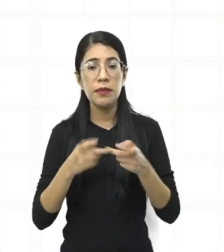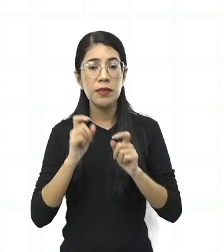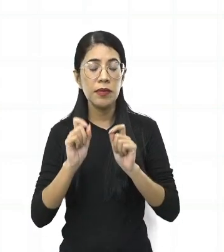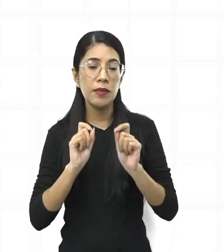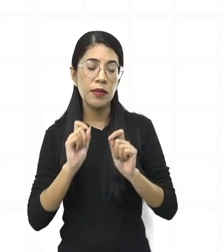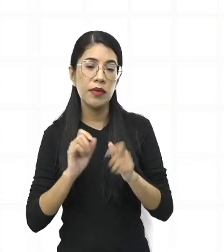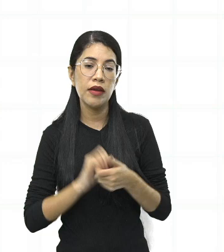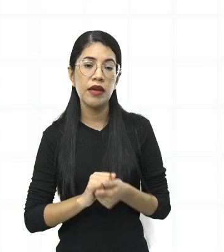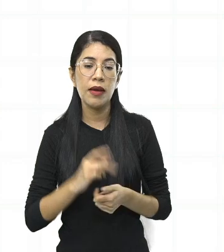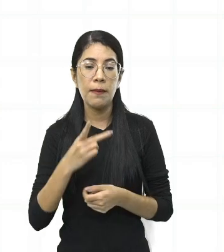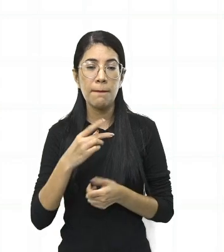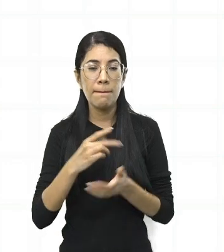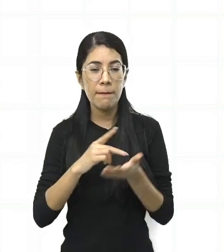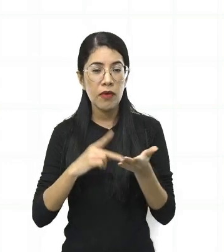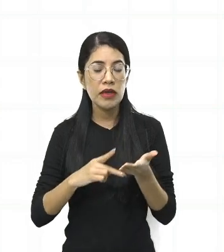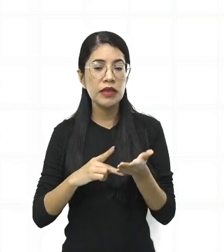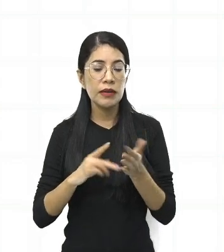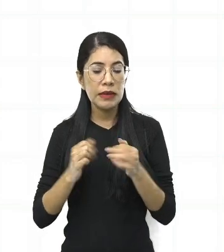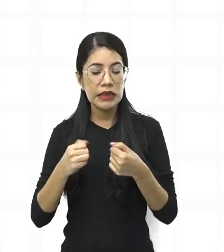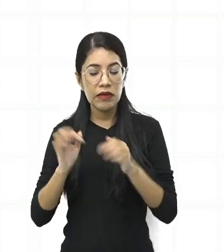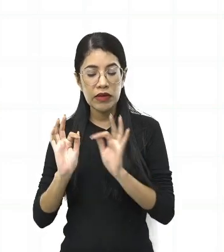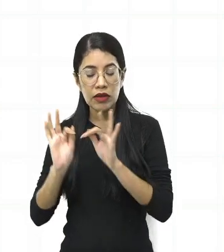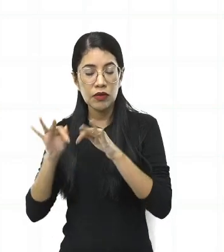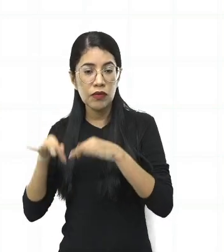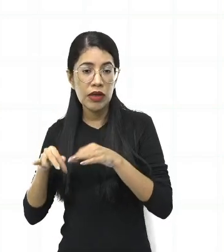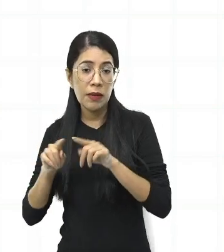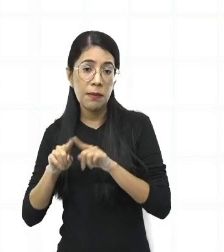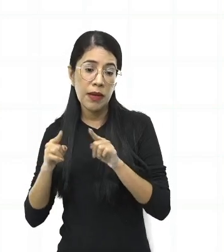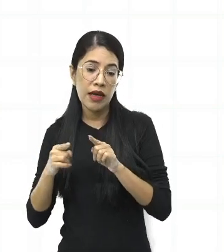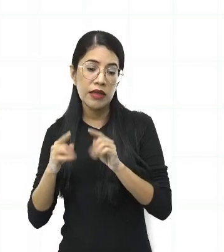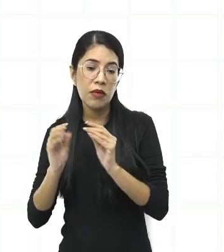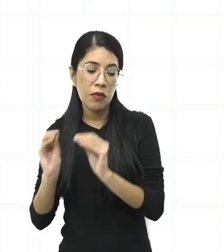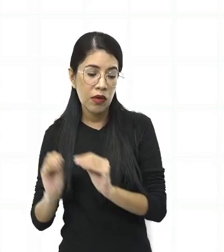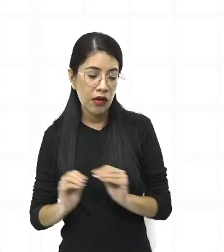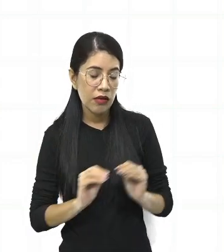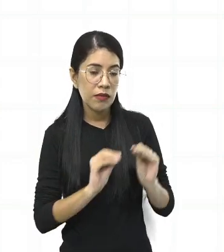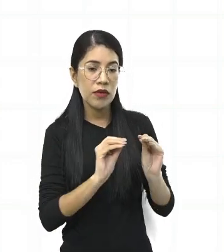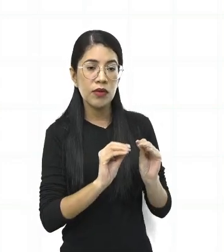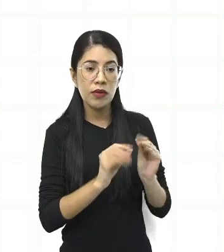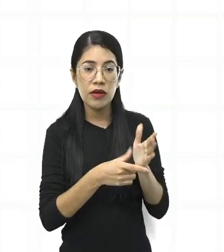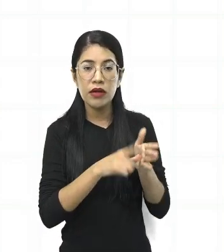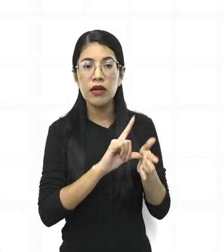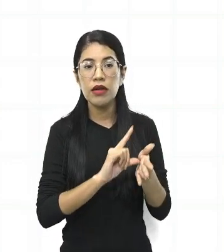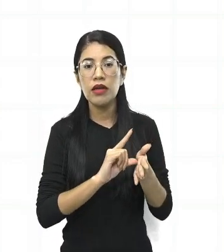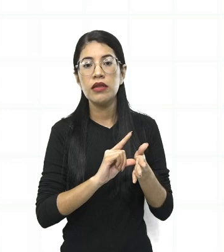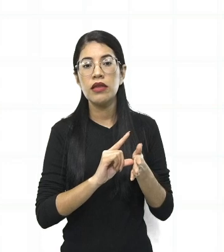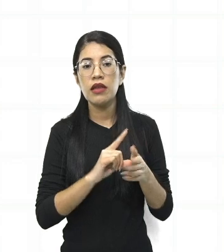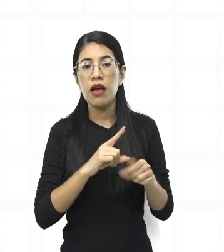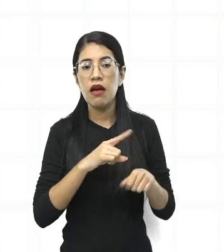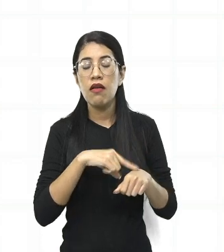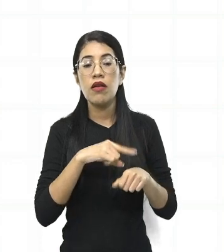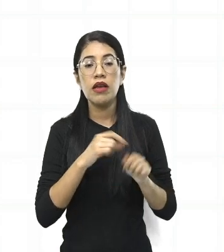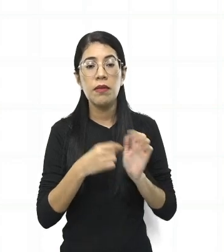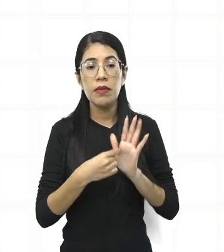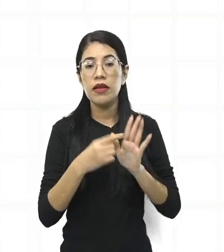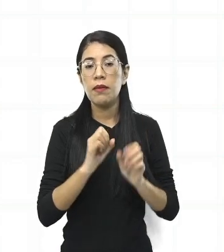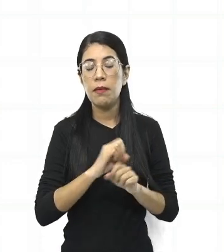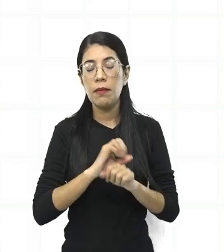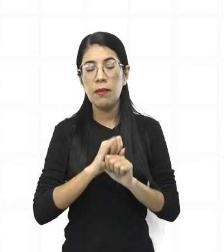ó. Mas ele disse, não, eu quero aparecer primeiro, porque eu quero dizer que momento dá o maior destaque, que apesar